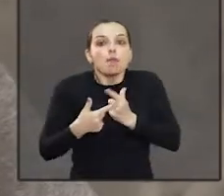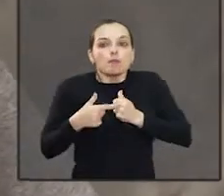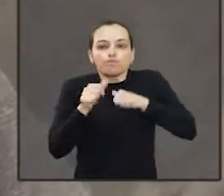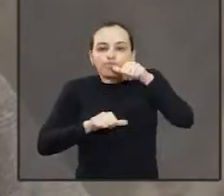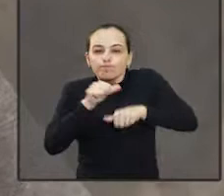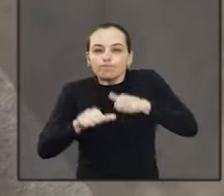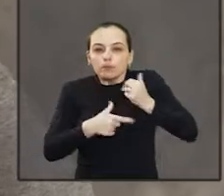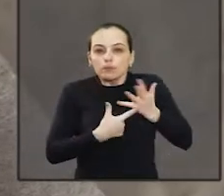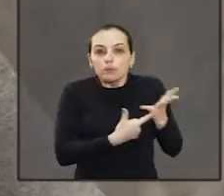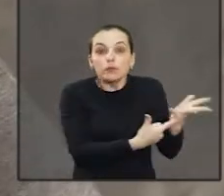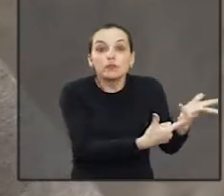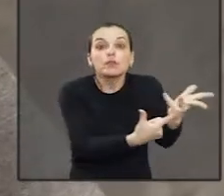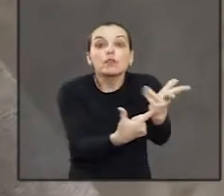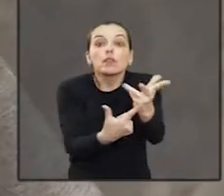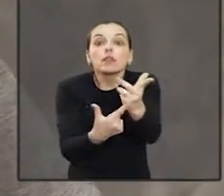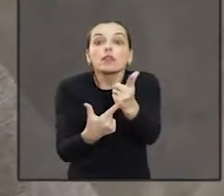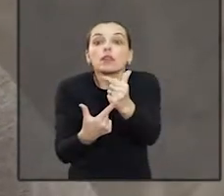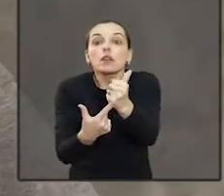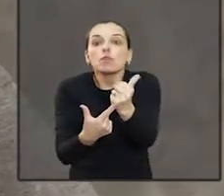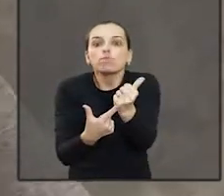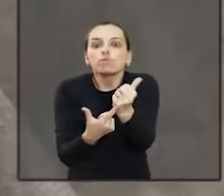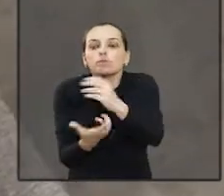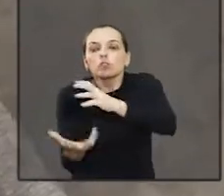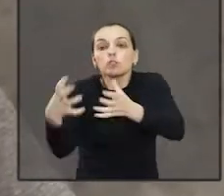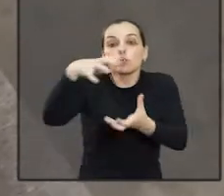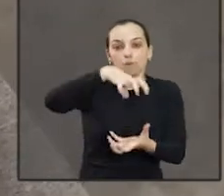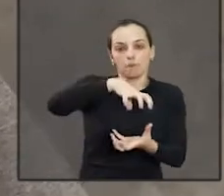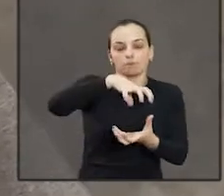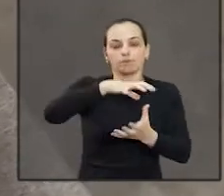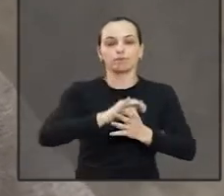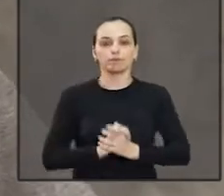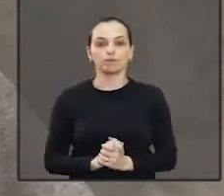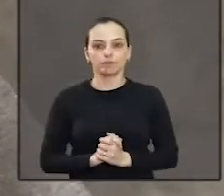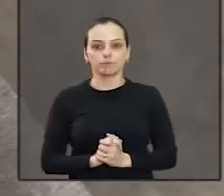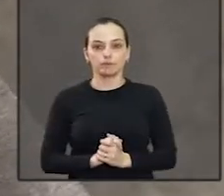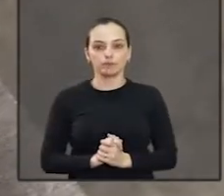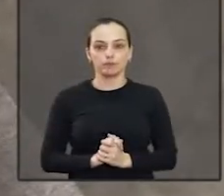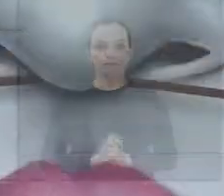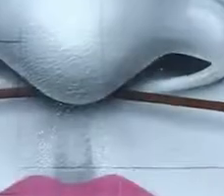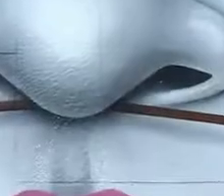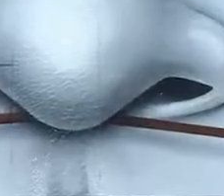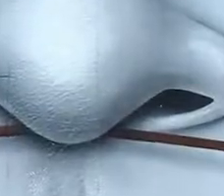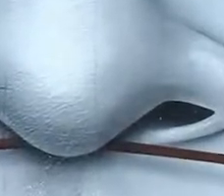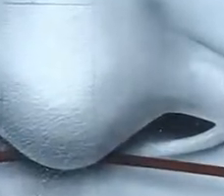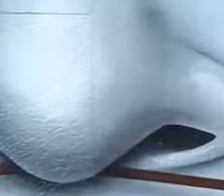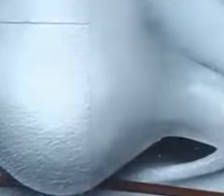é isso, a arte é transformadora, assim, socialmente, individualmente.